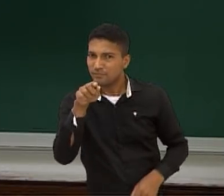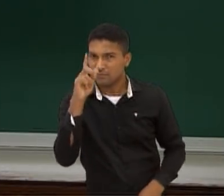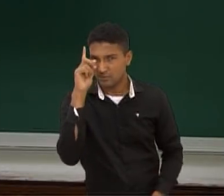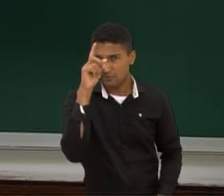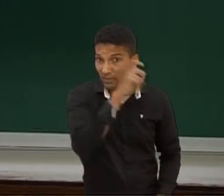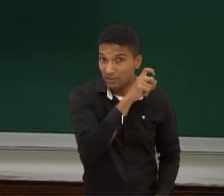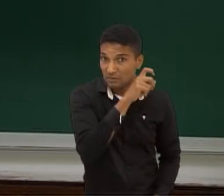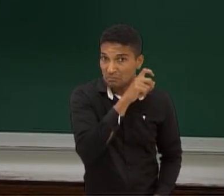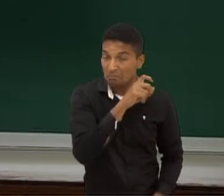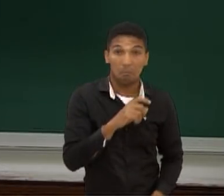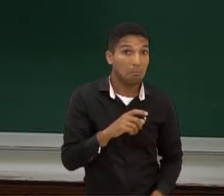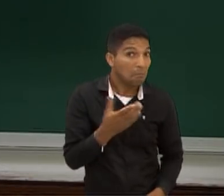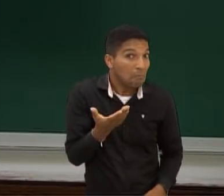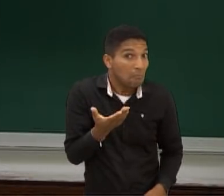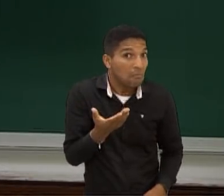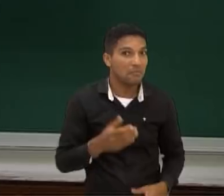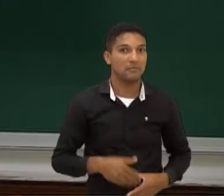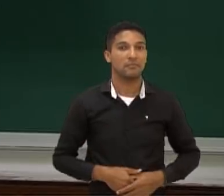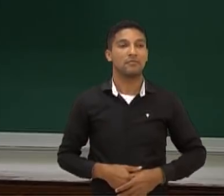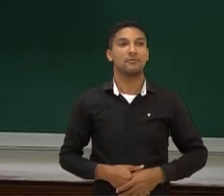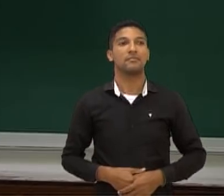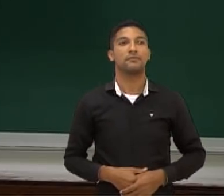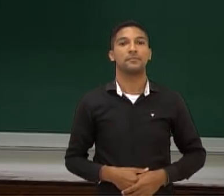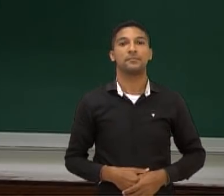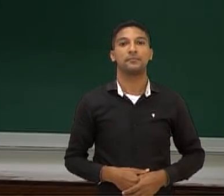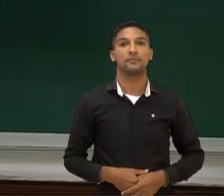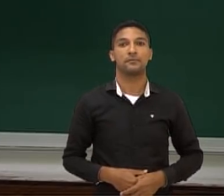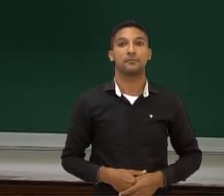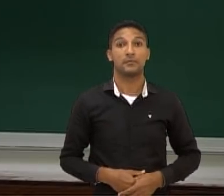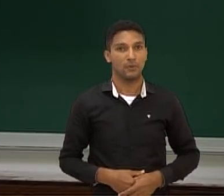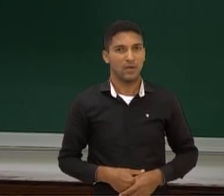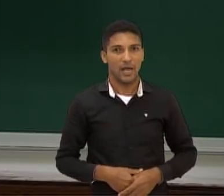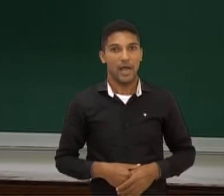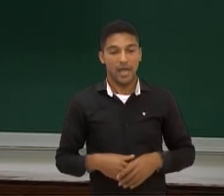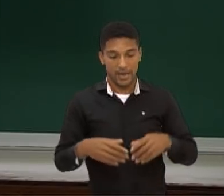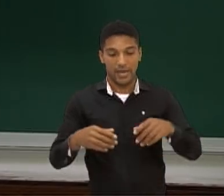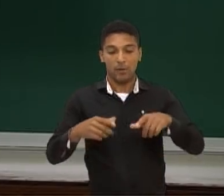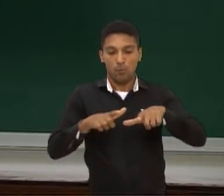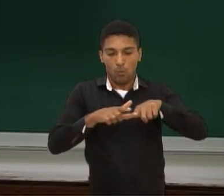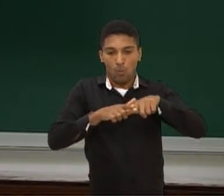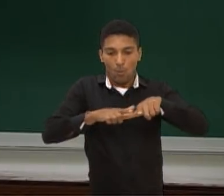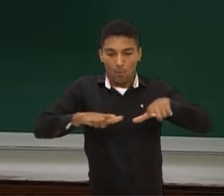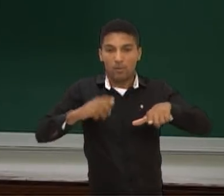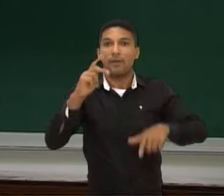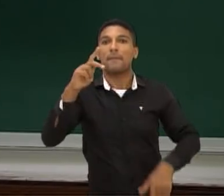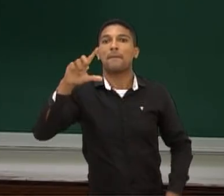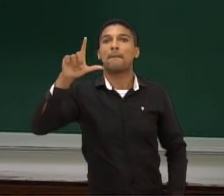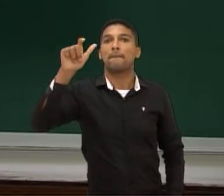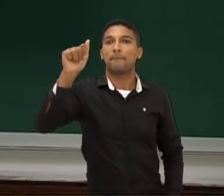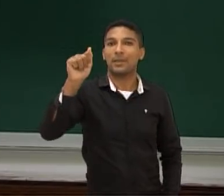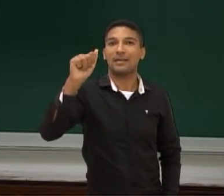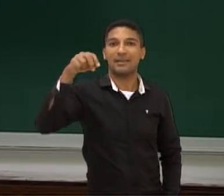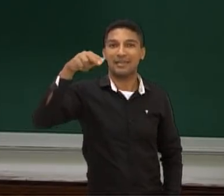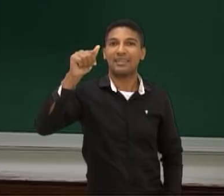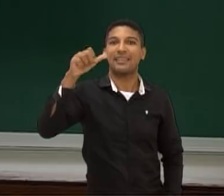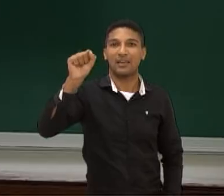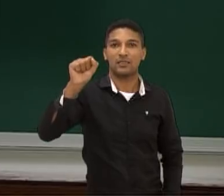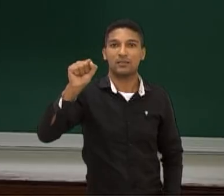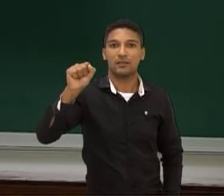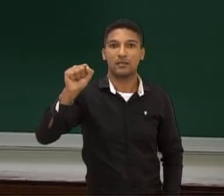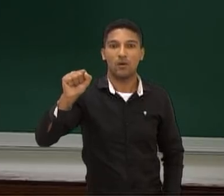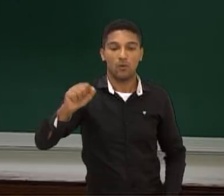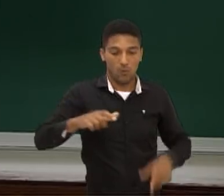não? Olha só, os polígonos são figuras planas? São, né? Eles são figuras planas. Então,